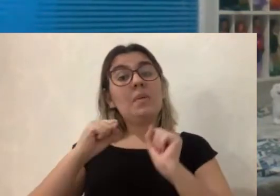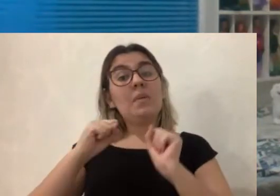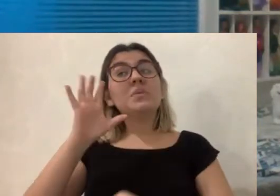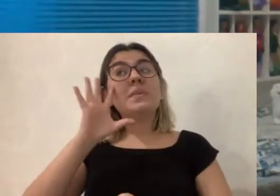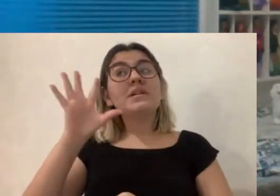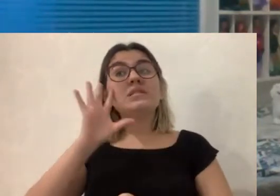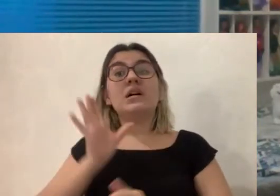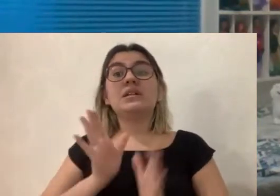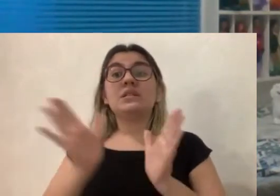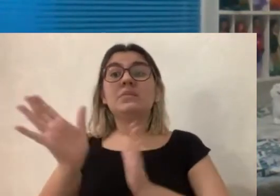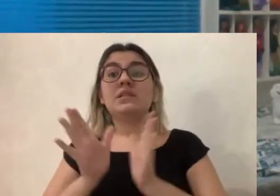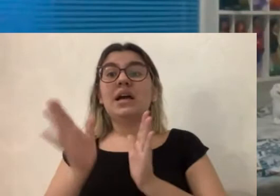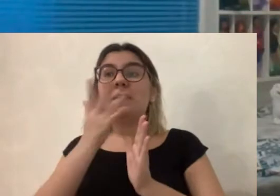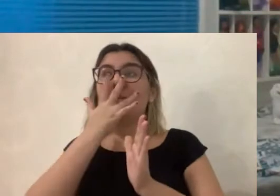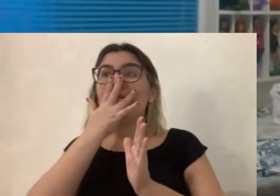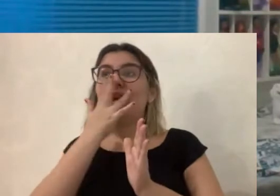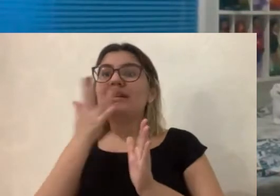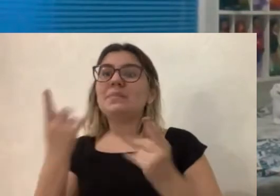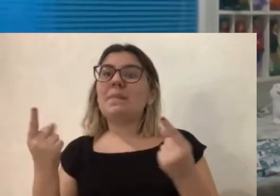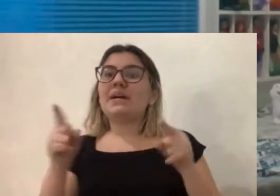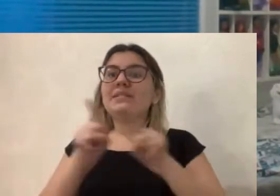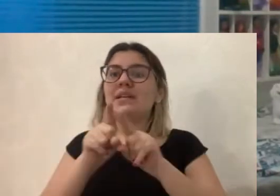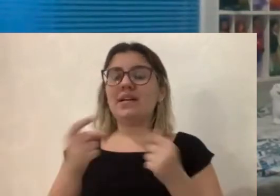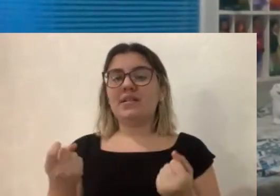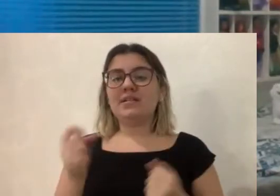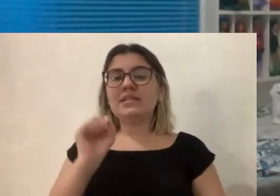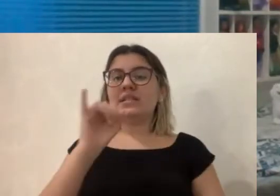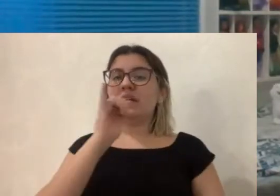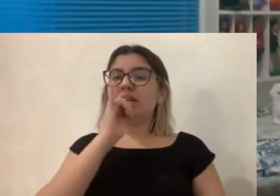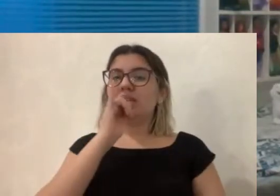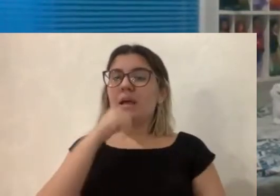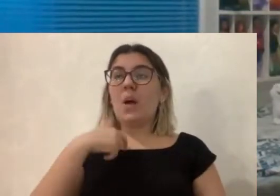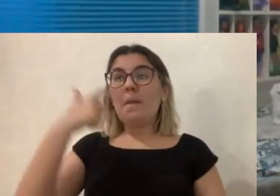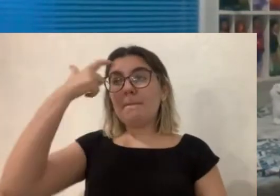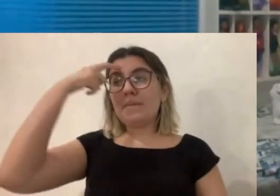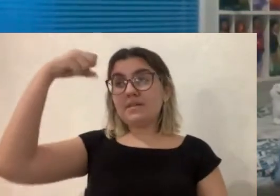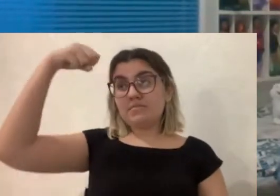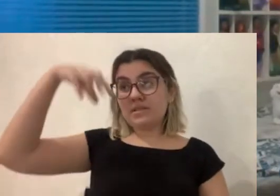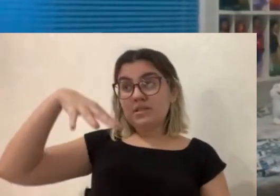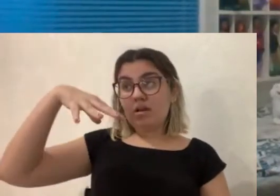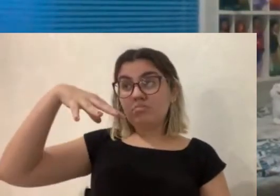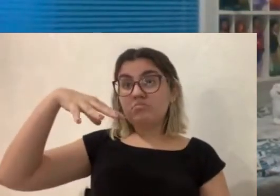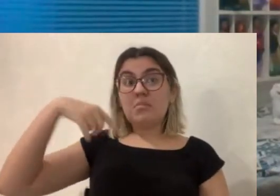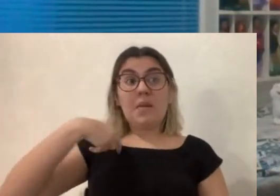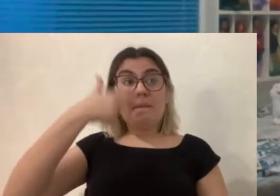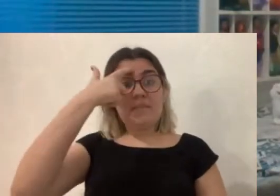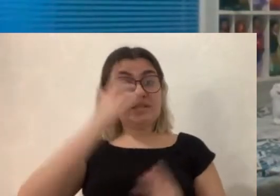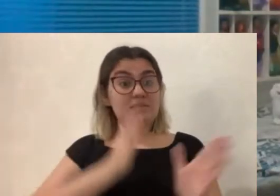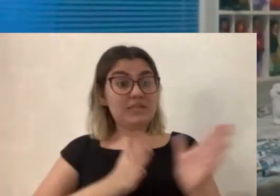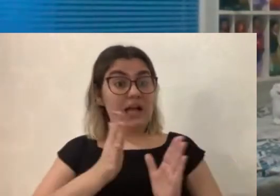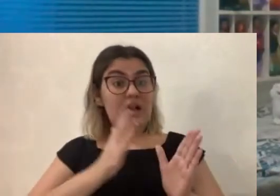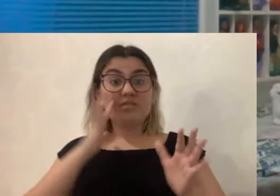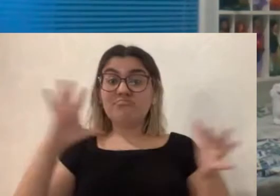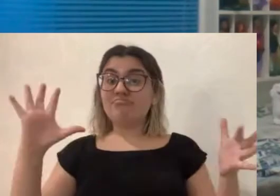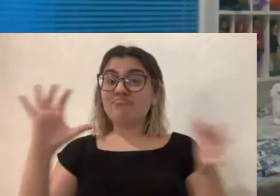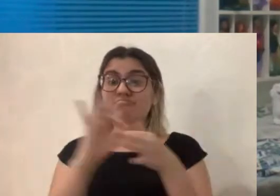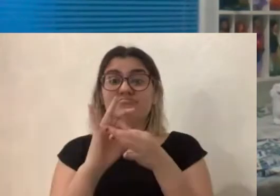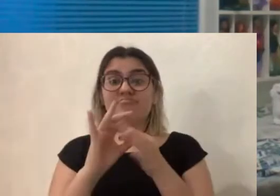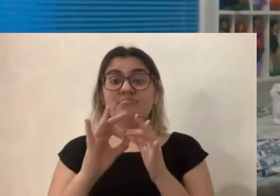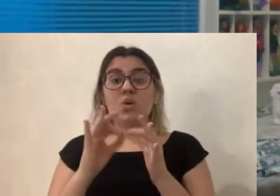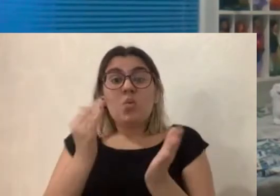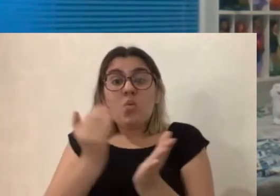parceiro, sei lá, se eu tenho figurino, se eu penso na iluminação, eu penso também na acessibilidade. Isso é um caminho também, porque